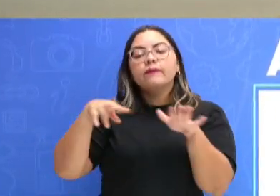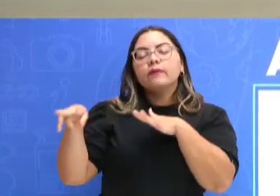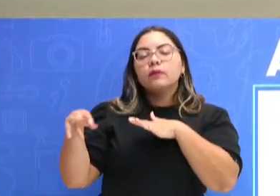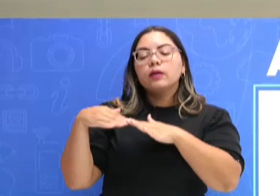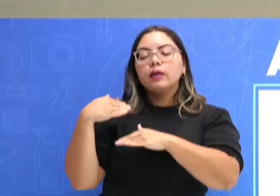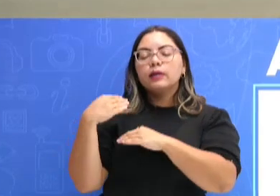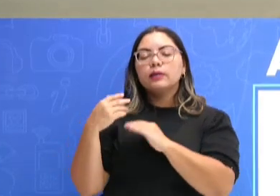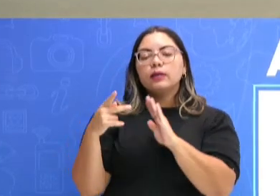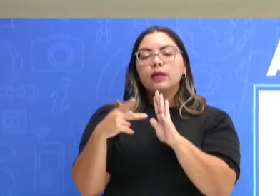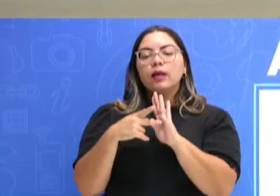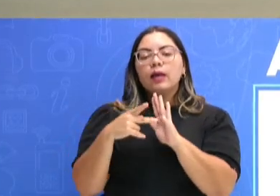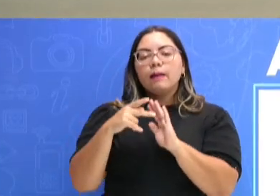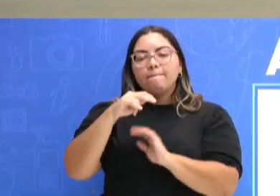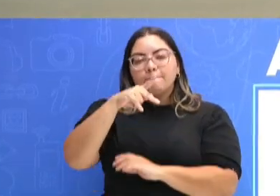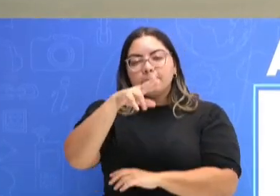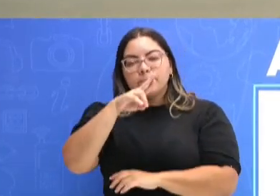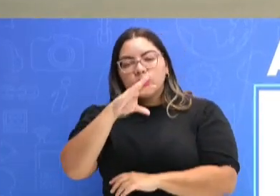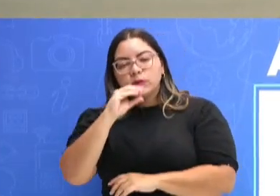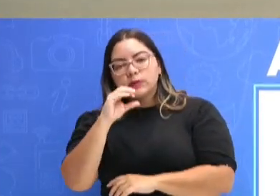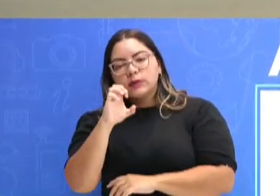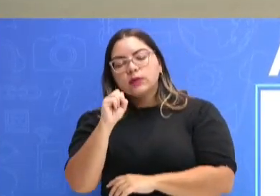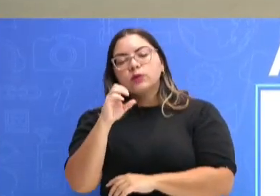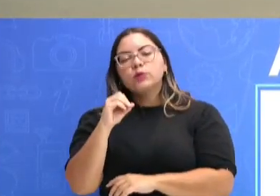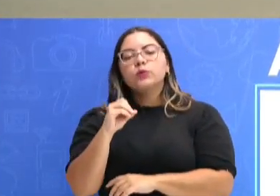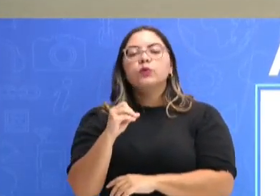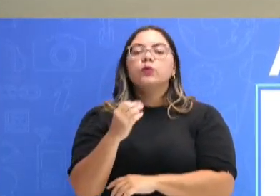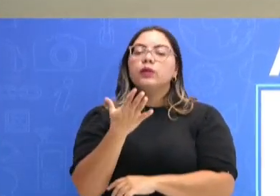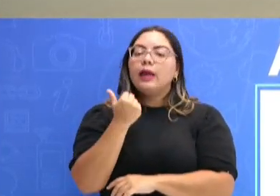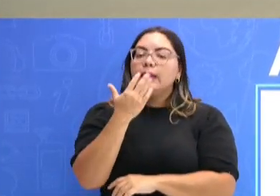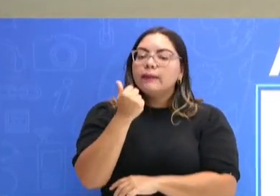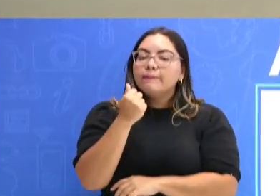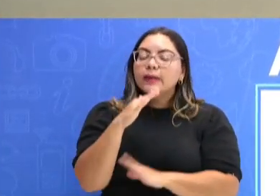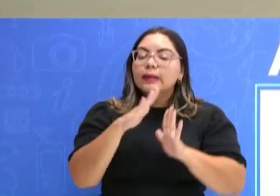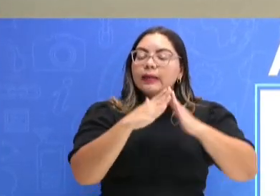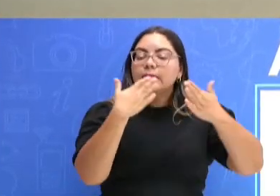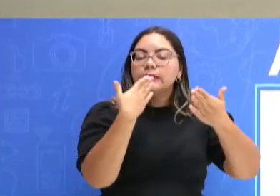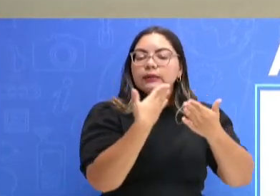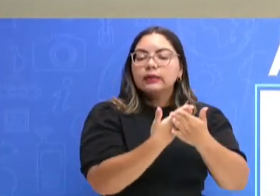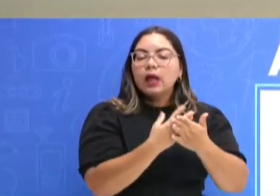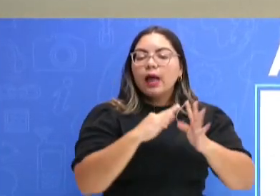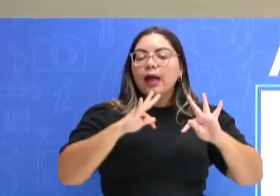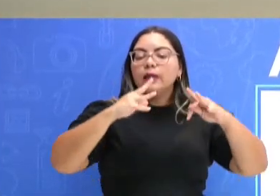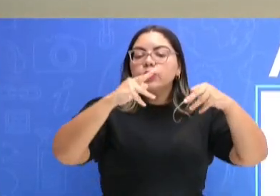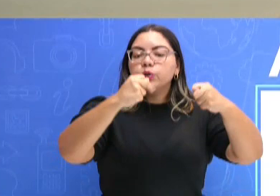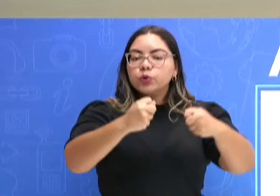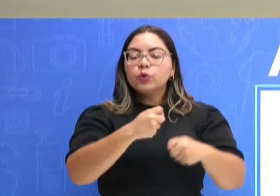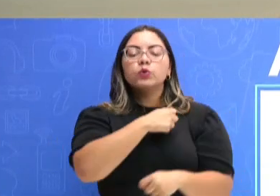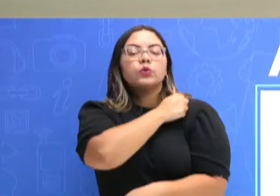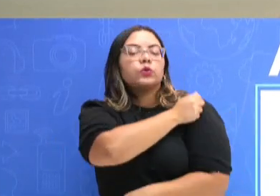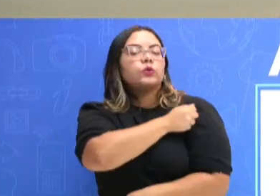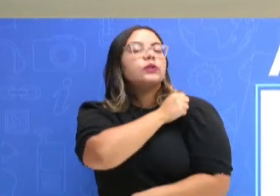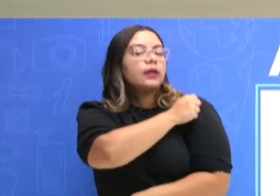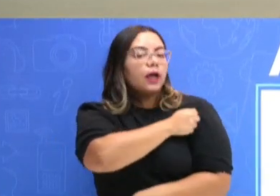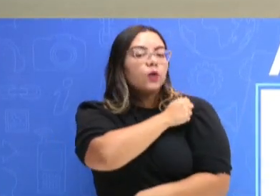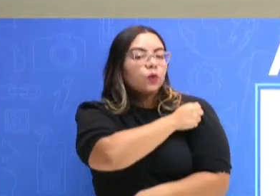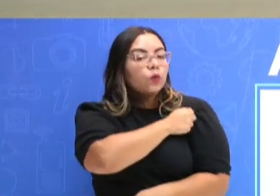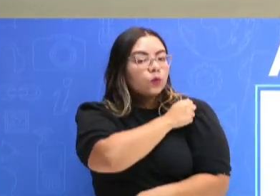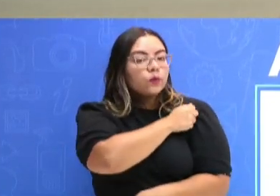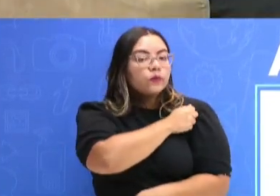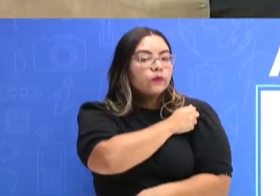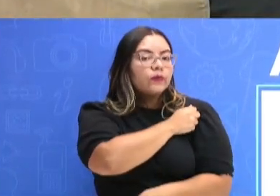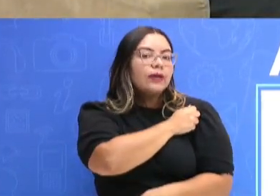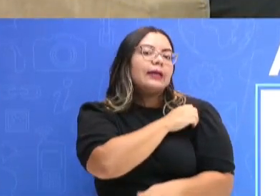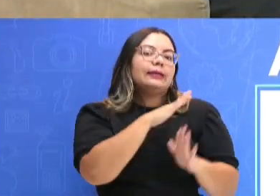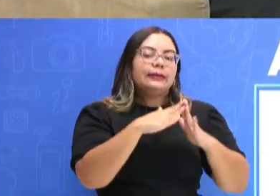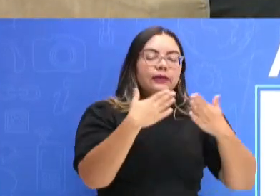processo licitatório da merenda escolar, onde nós vamos dar um complemento de alimentação a todos os alunos matriculados na rede. É o kit, né? É o kit de alimentação. Kit de